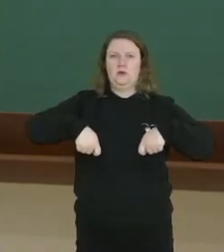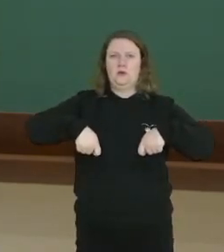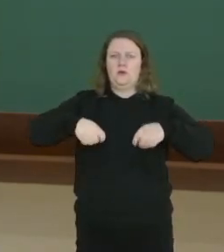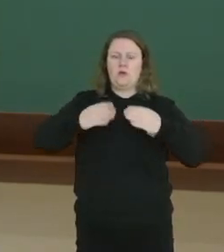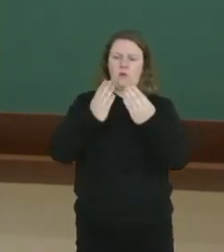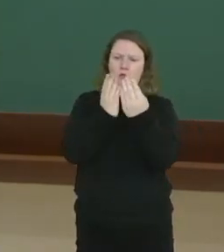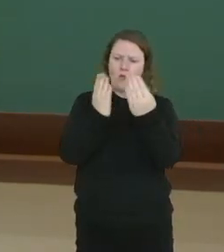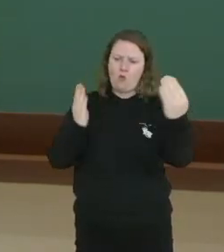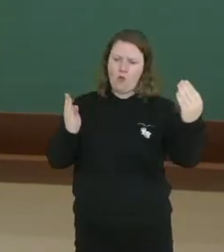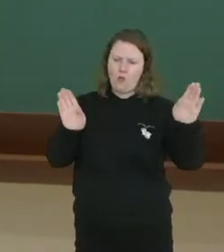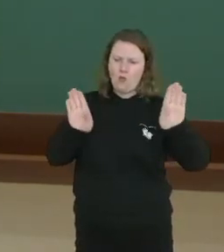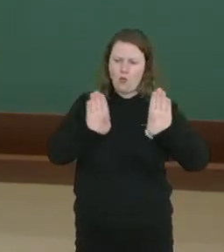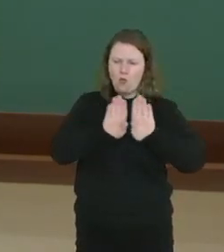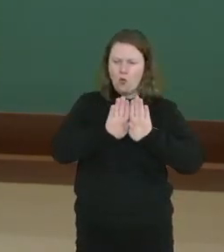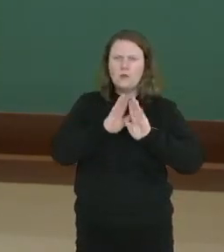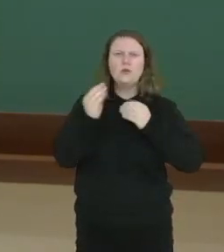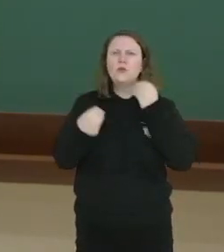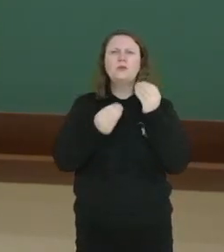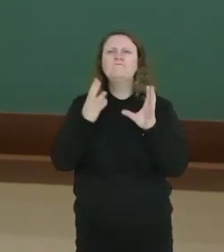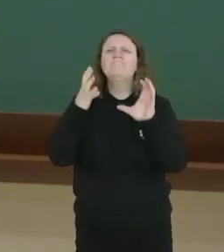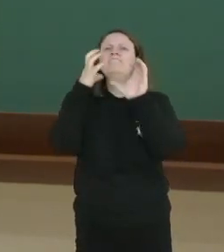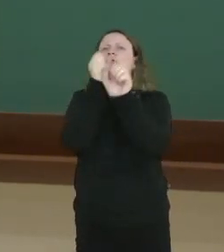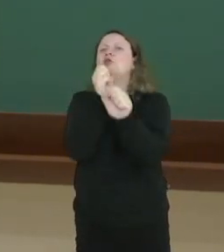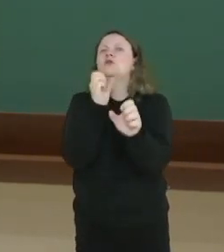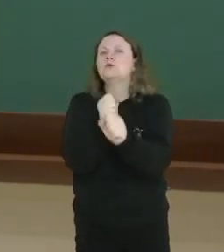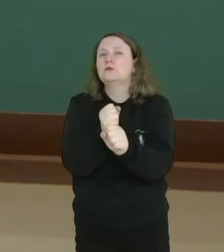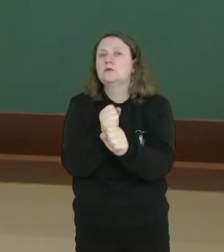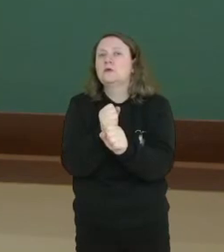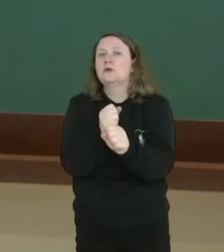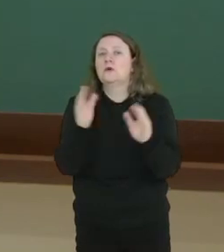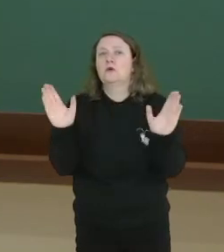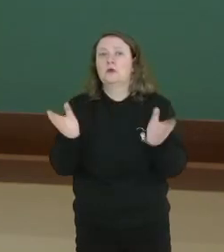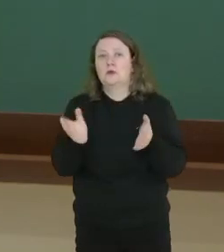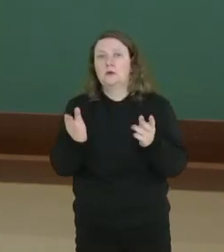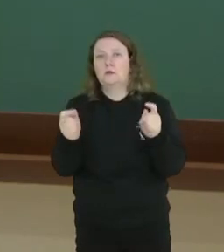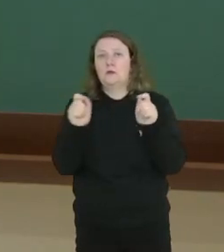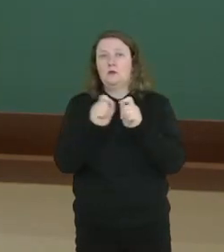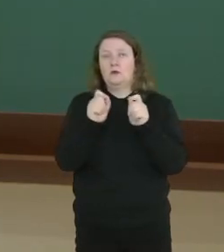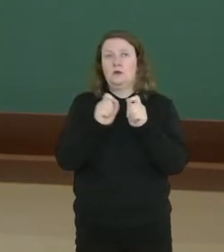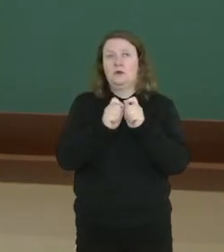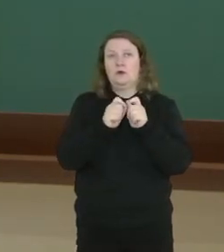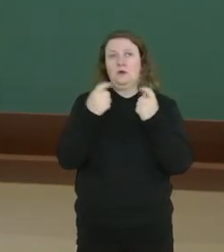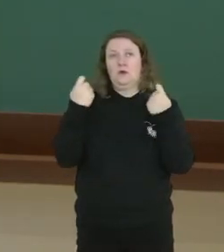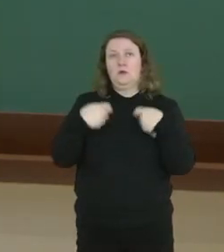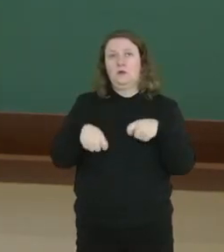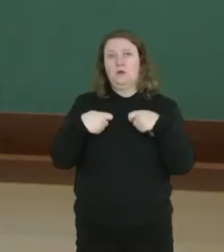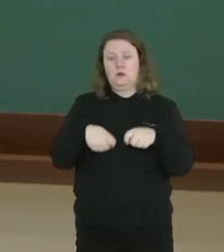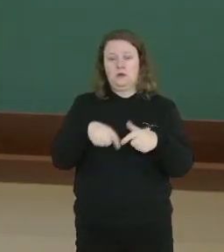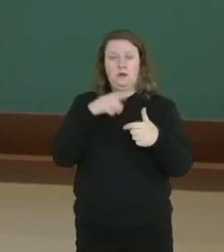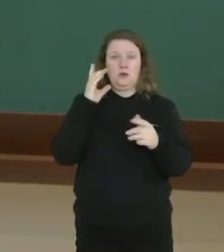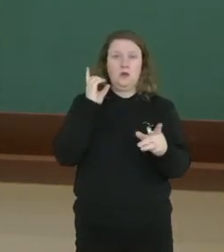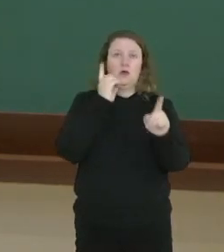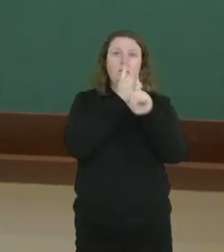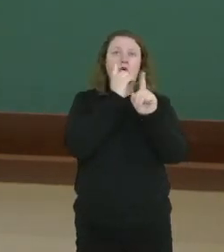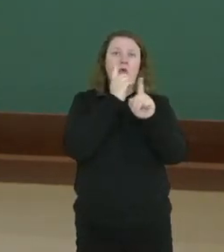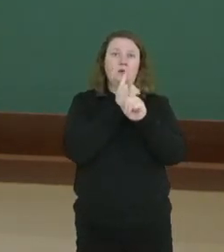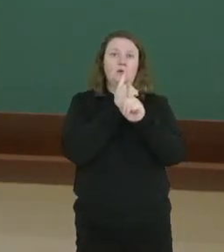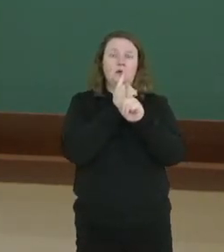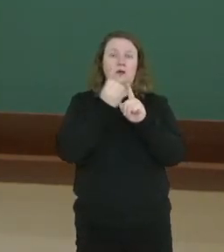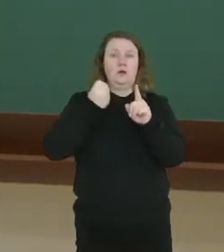terreno? Quantos metros? Então, para eu saber quantos metros para fazer o entorno, eu preciso das três medidas, concordam